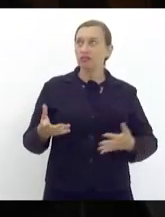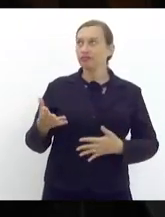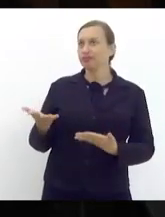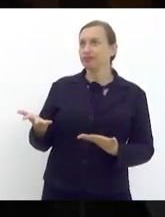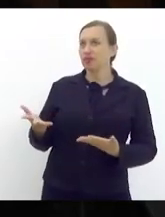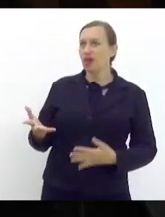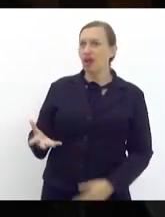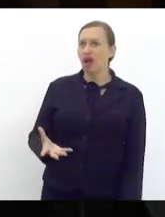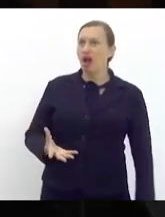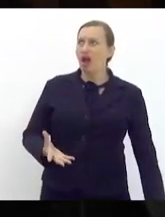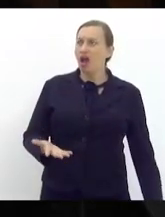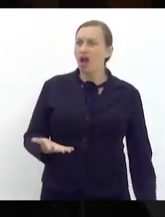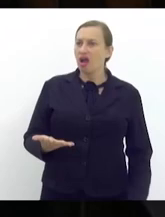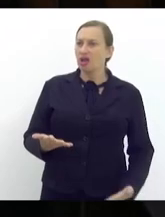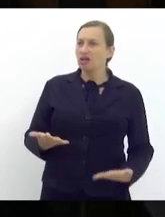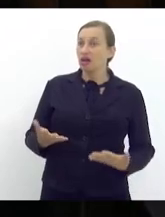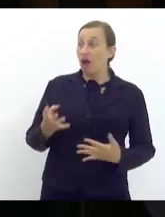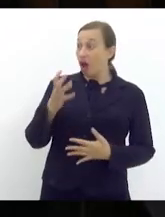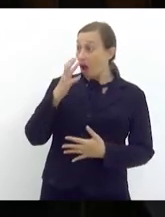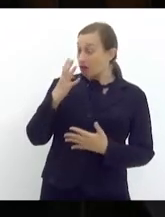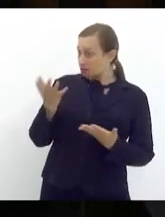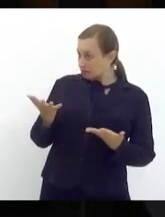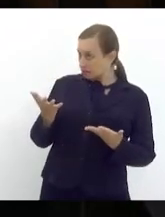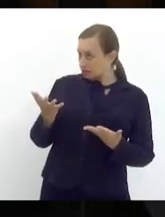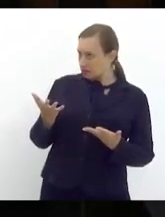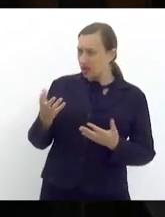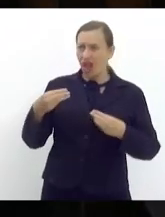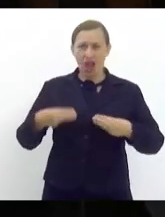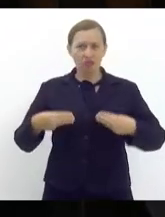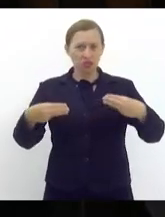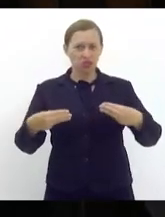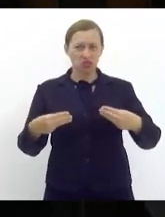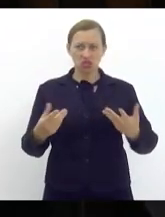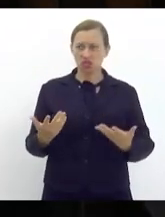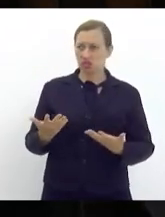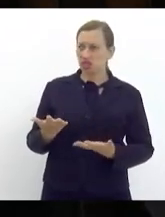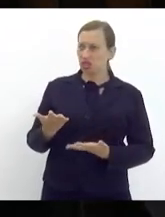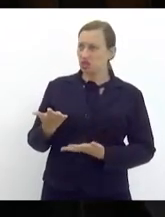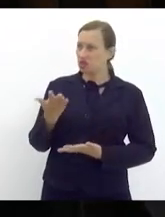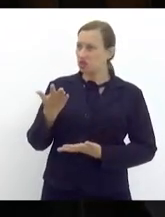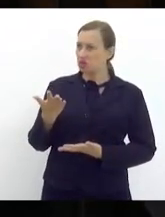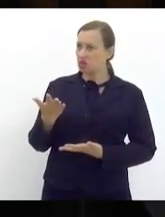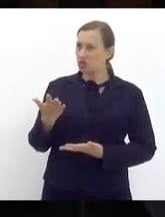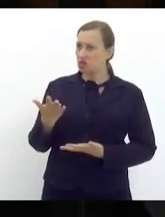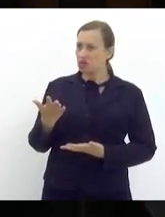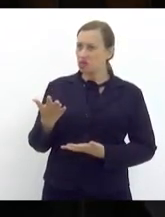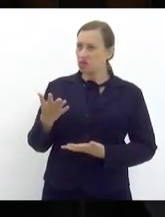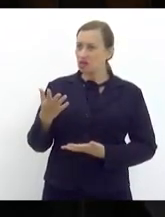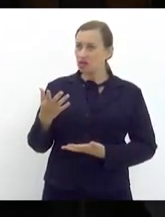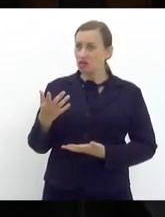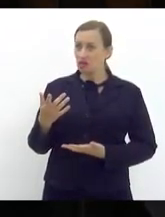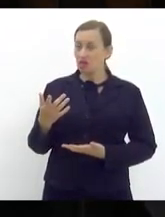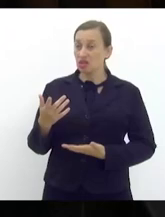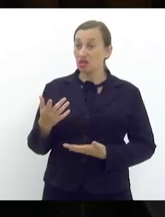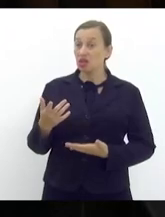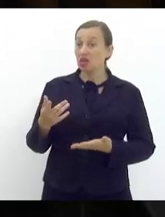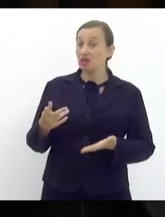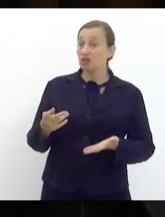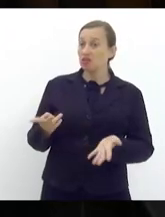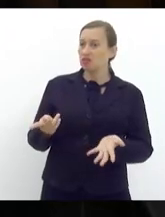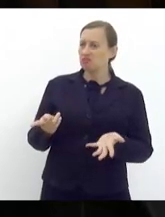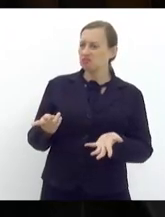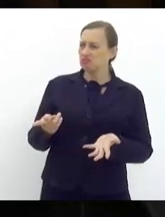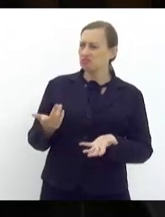fazer vista grossa para o que está acontecendo no Hospital Federal de Bom Sucesso.